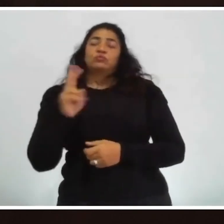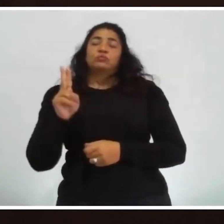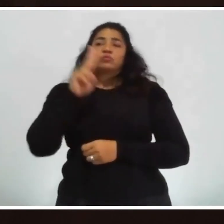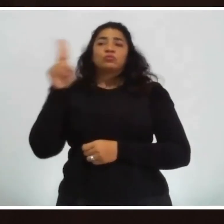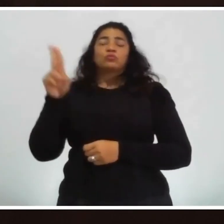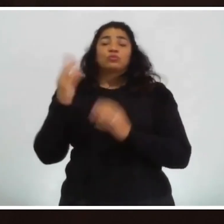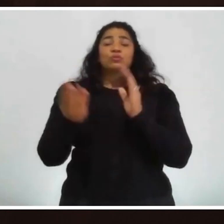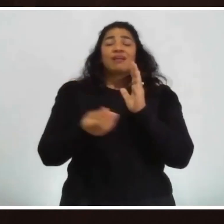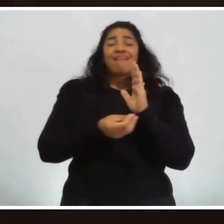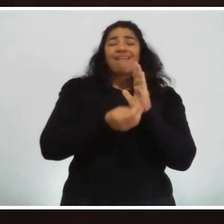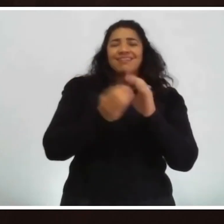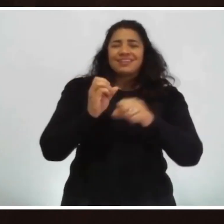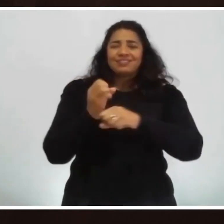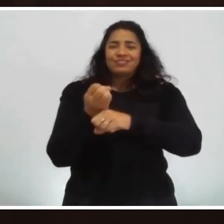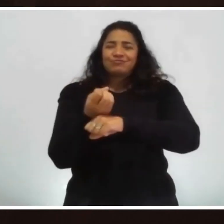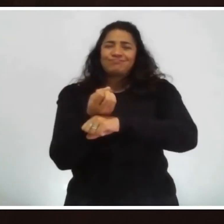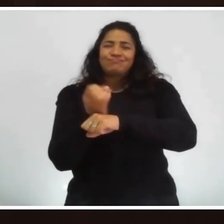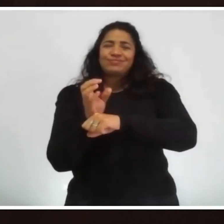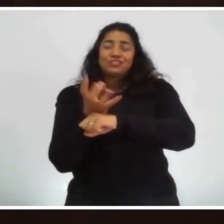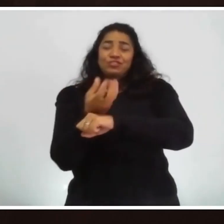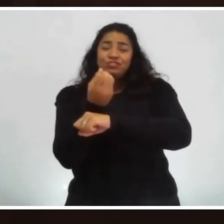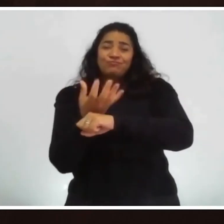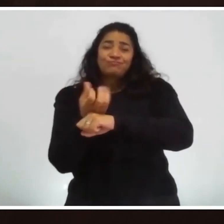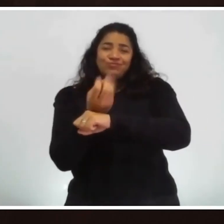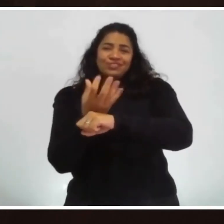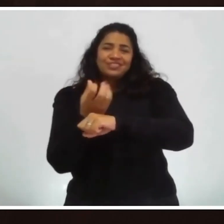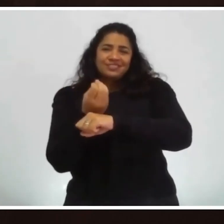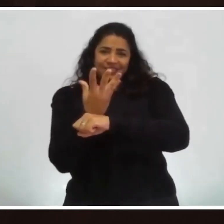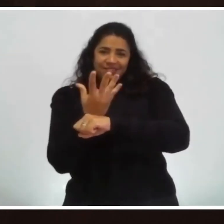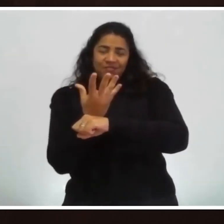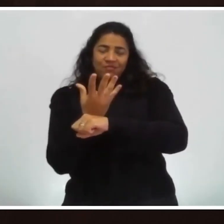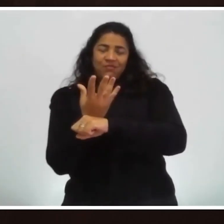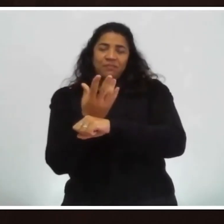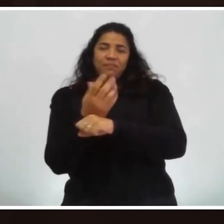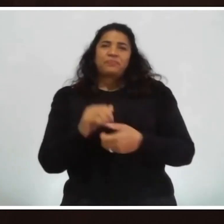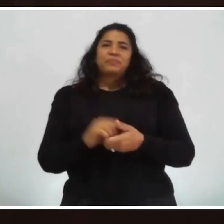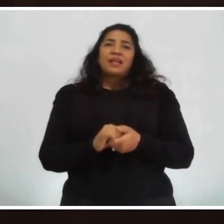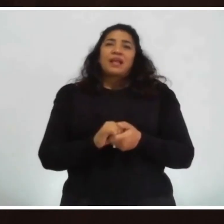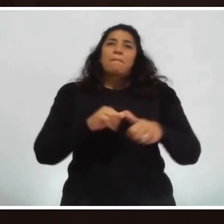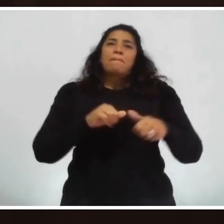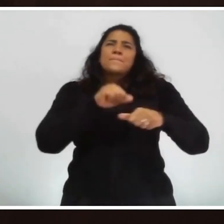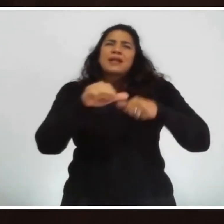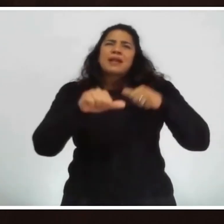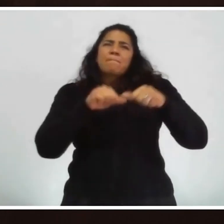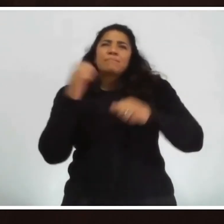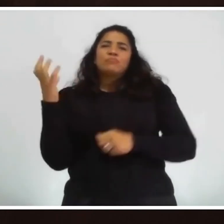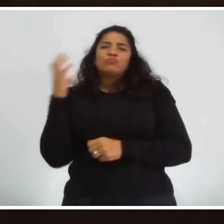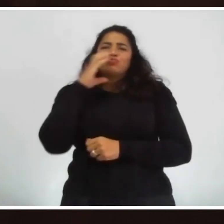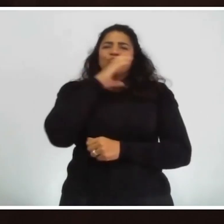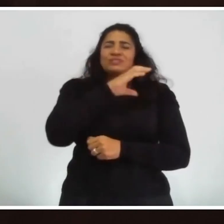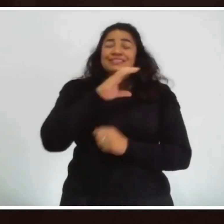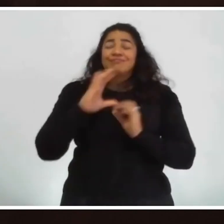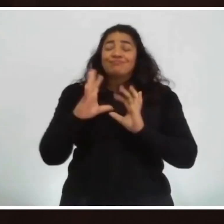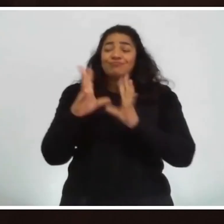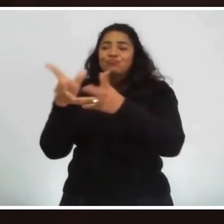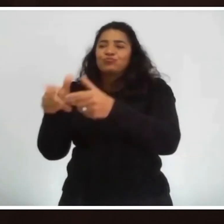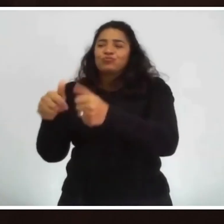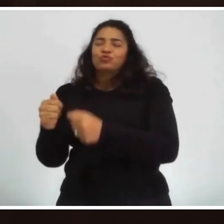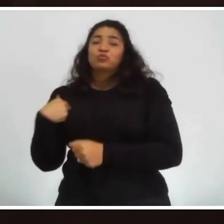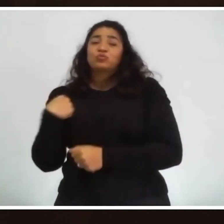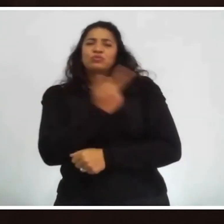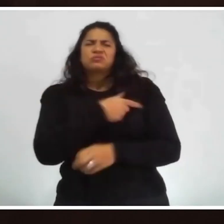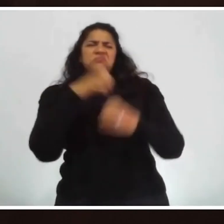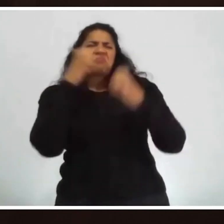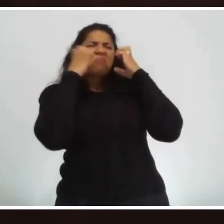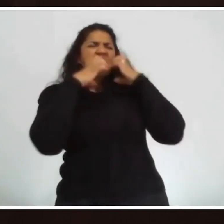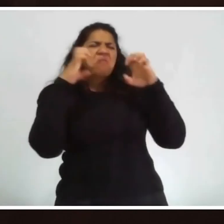tudo. E nós vamos pregar o evangelho até os confins da terra. O evangelho do reino. E será pregado esse evangelho